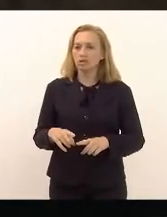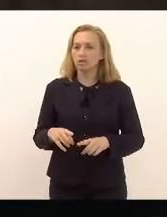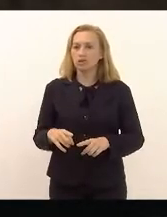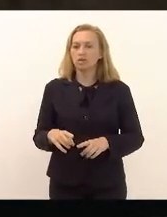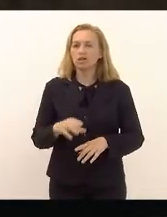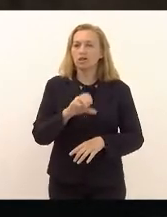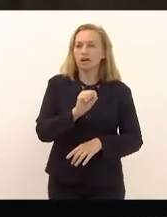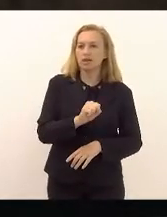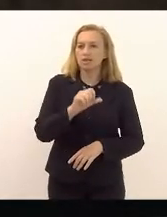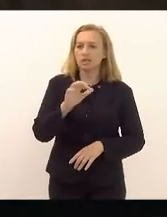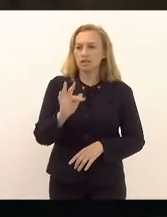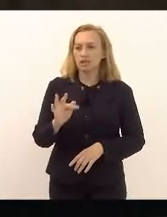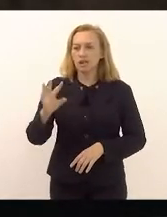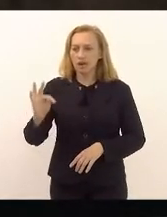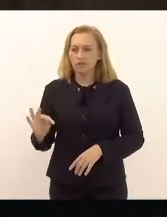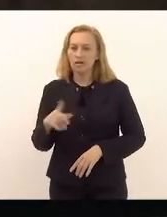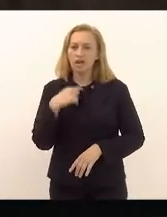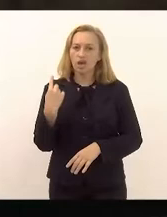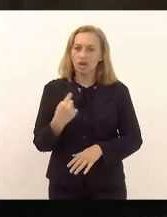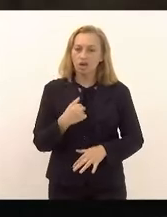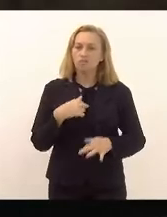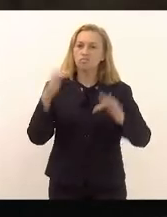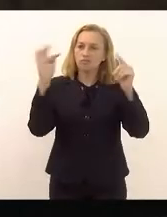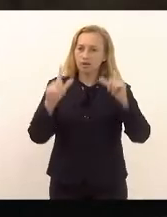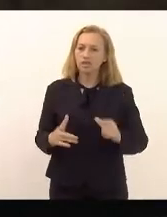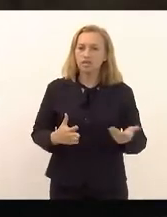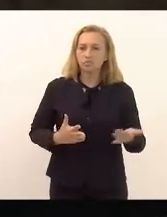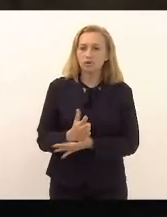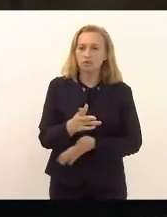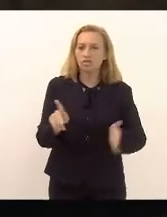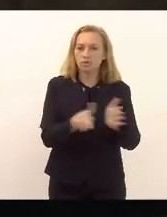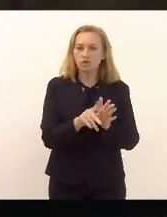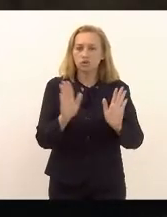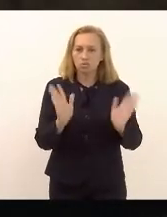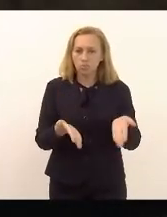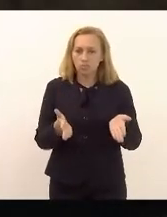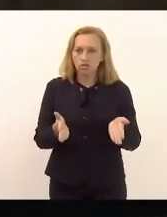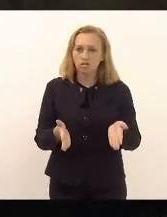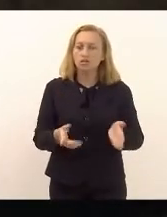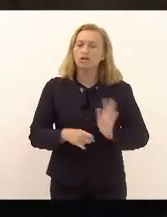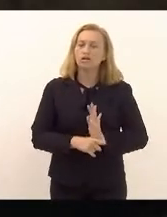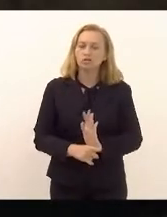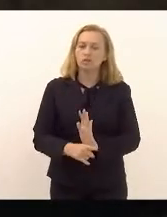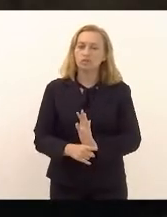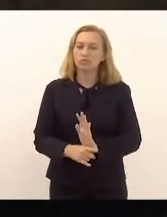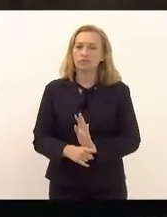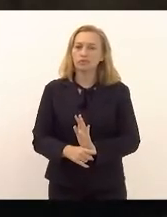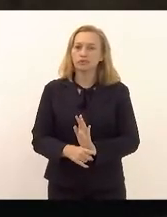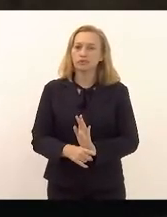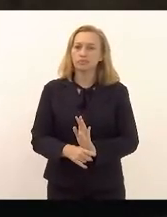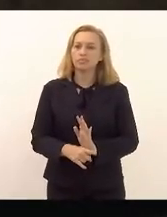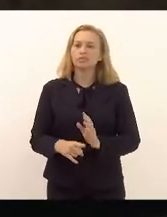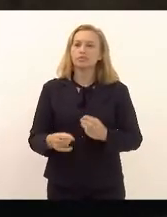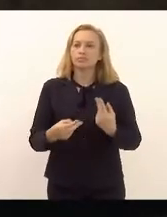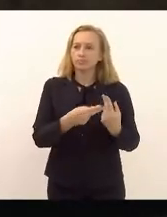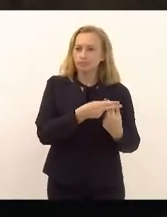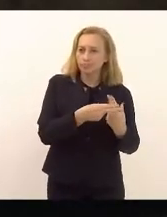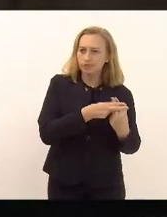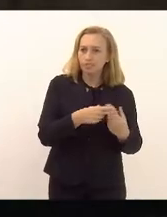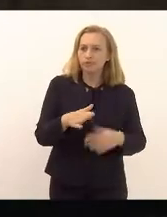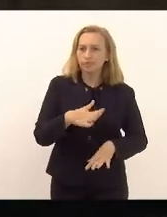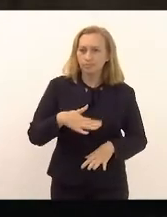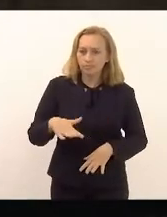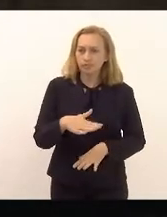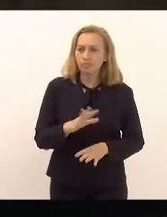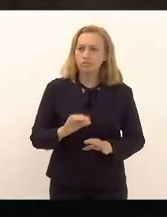do STF. Então, estou muito feliz de ter aprovado esse projeto aqui hoje, que vai ajudar muito a rede SUS, toda a rede